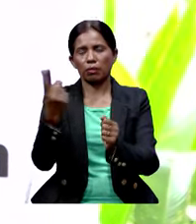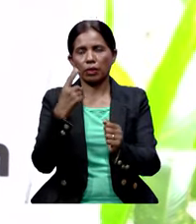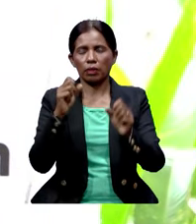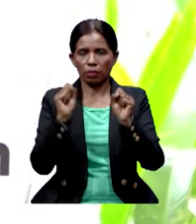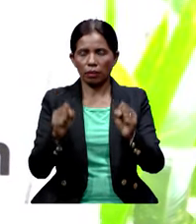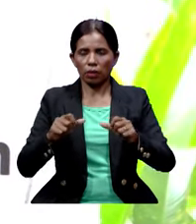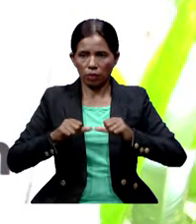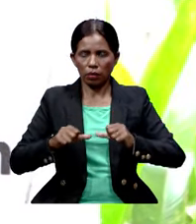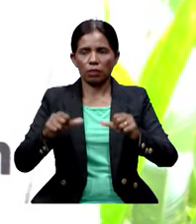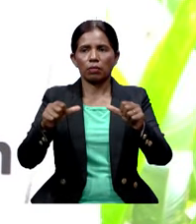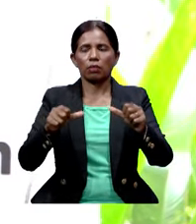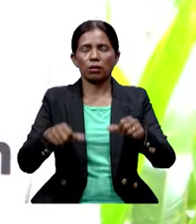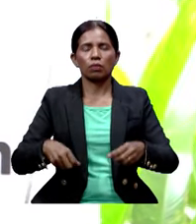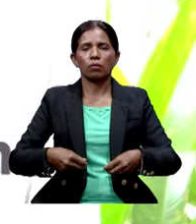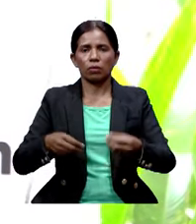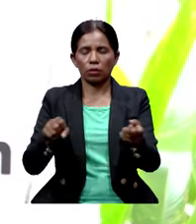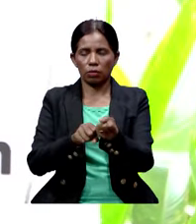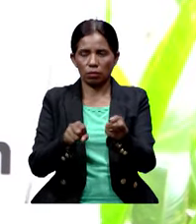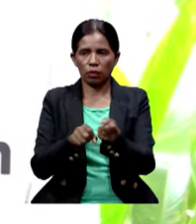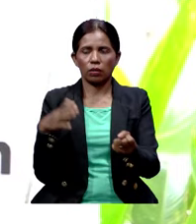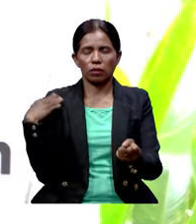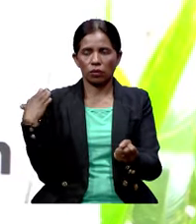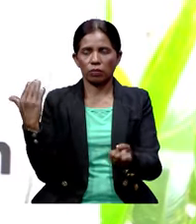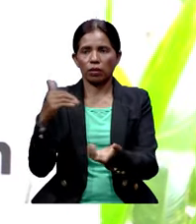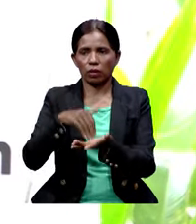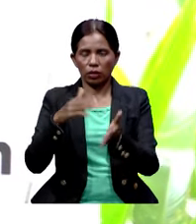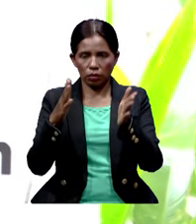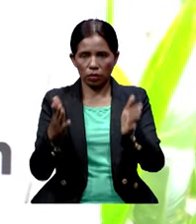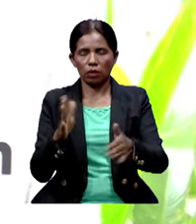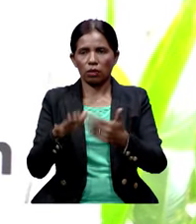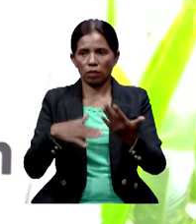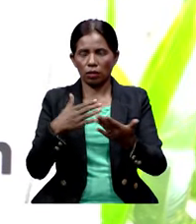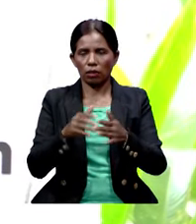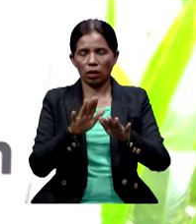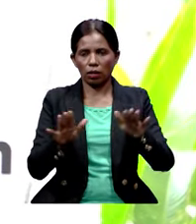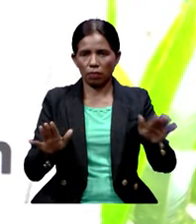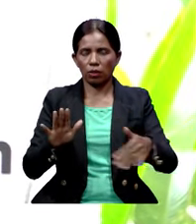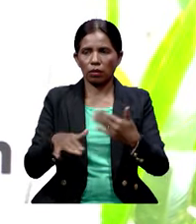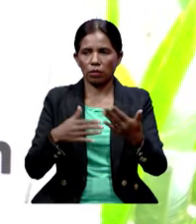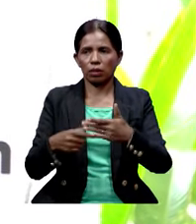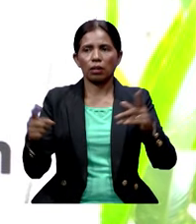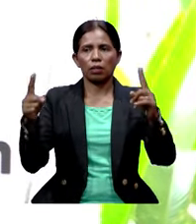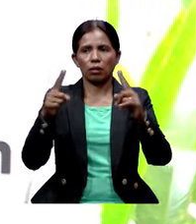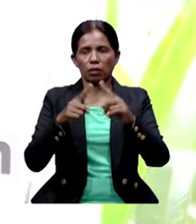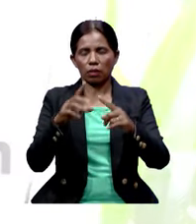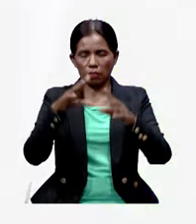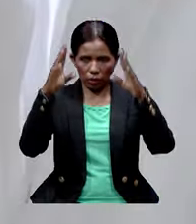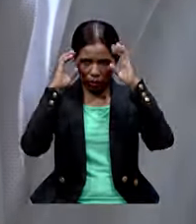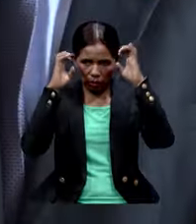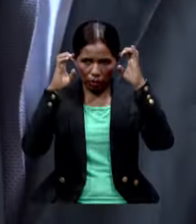bele continua com suporta ba itania jovem estudante no mos labarik sira ba ia setor